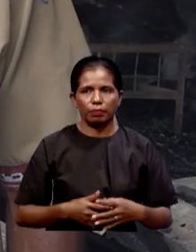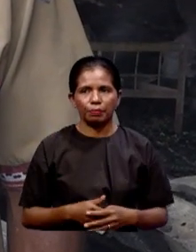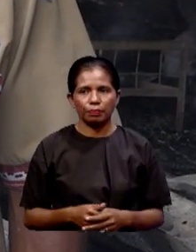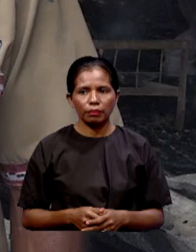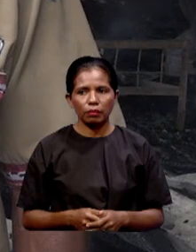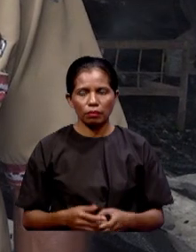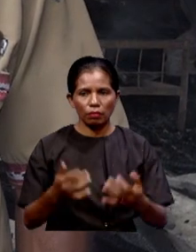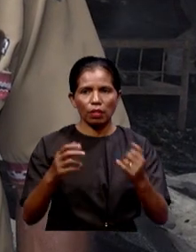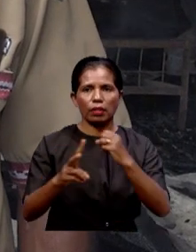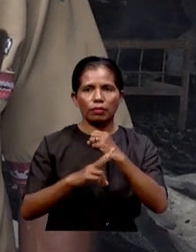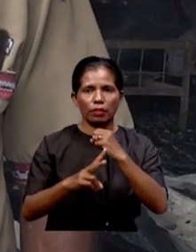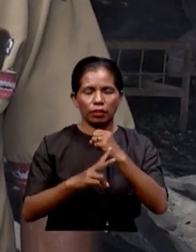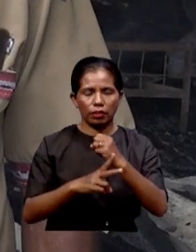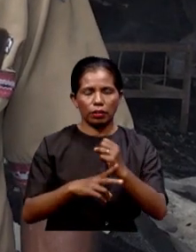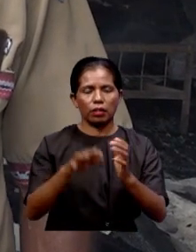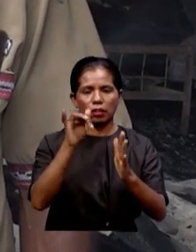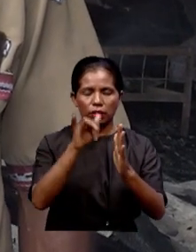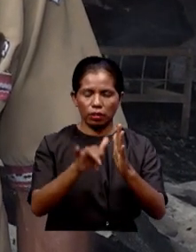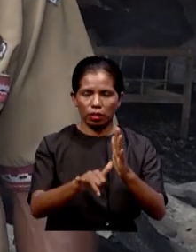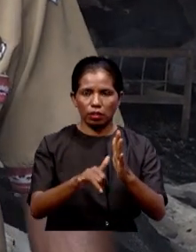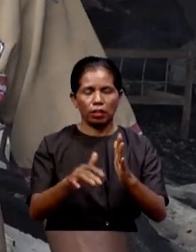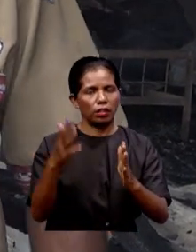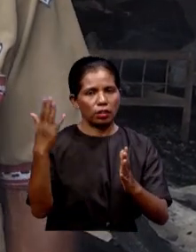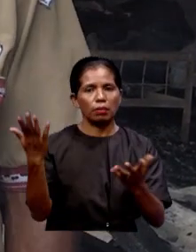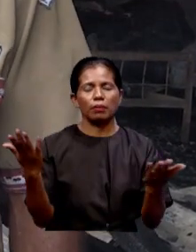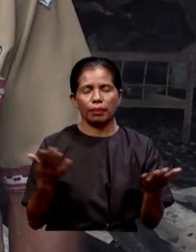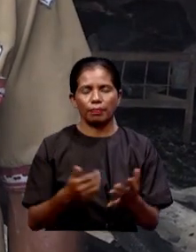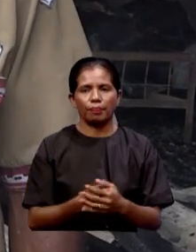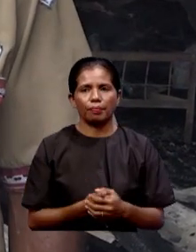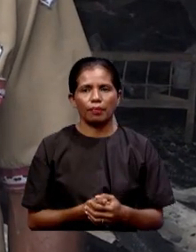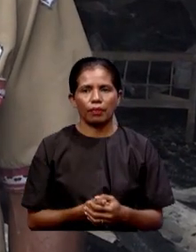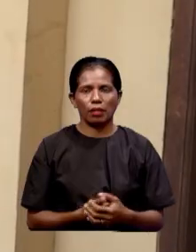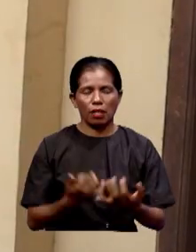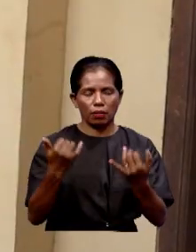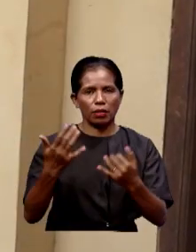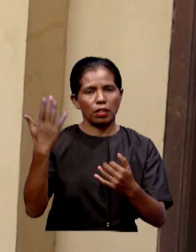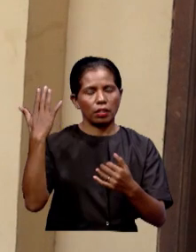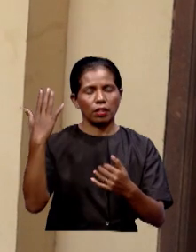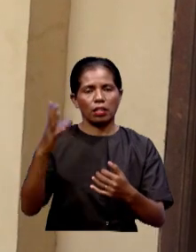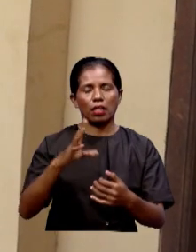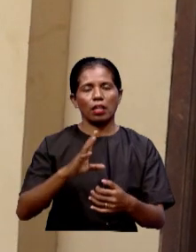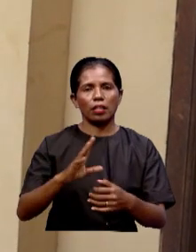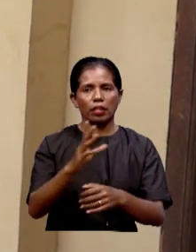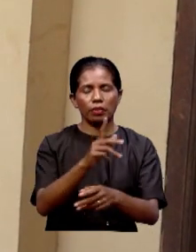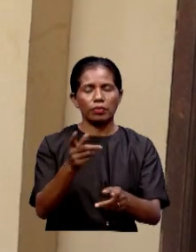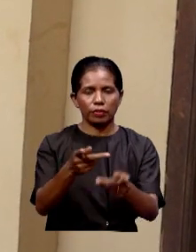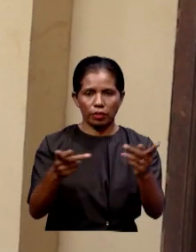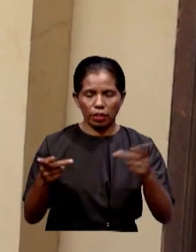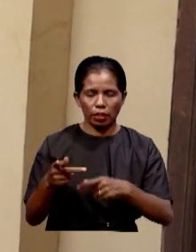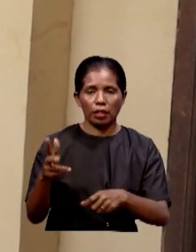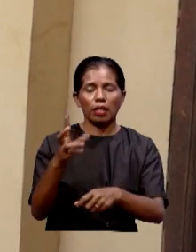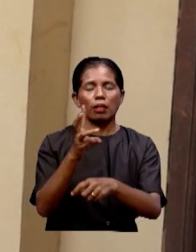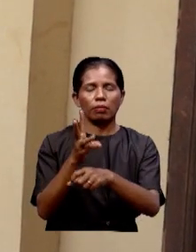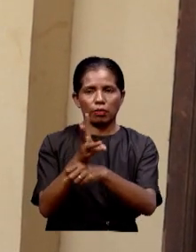Ada ni vítima si ramana ni hane be. Amahan ya nasa bombeiros. Vítima incêndio Carantina Tacitolo